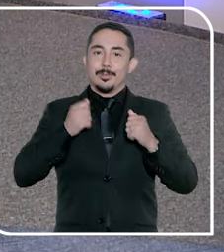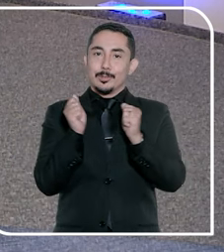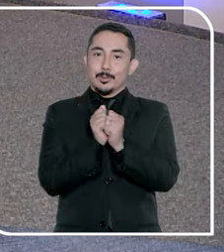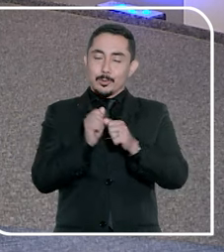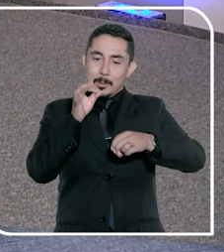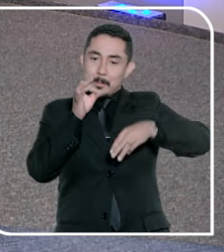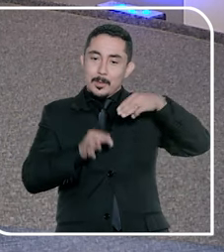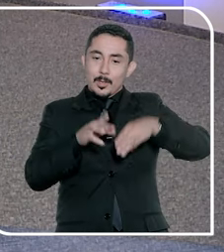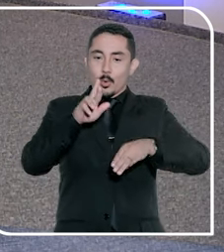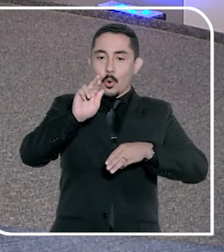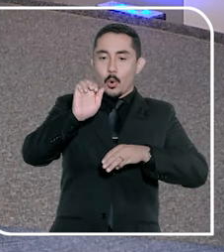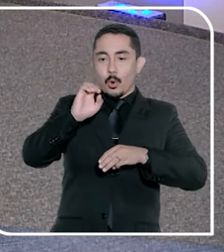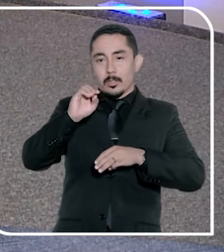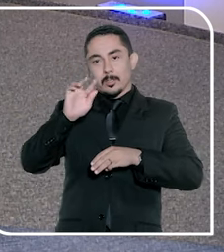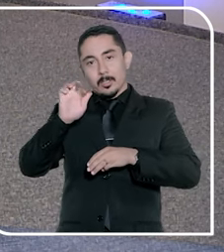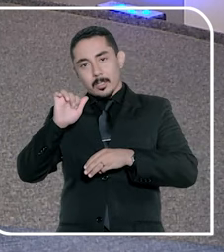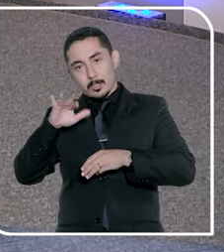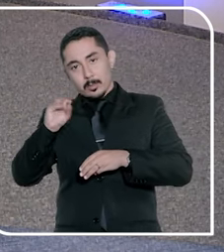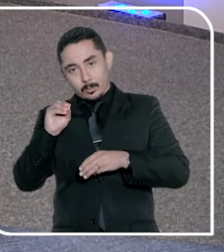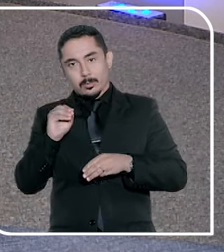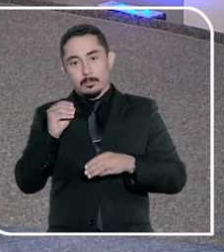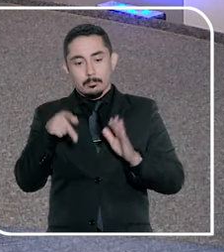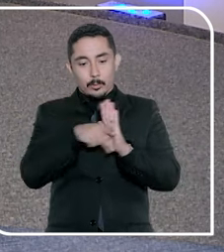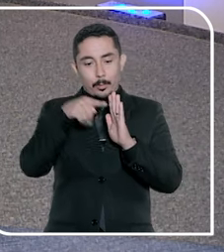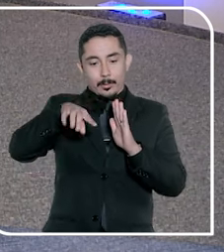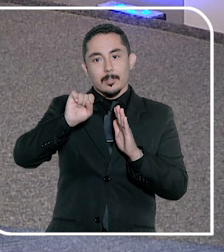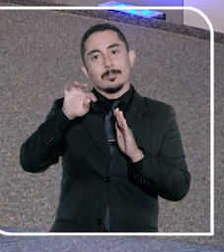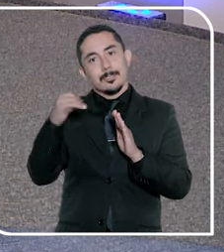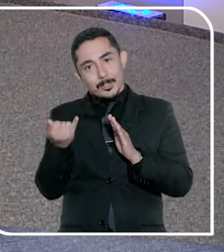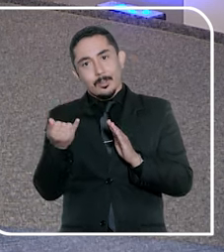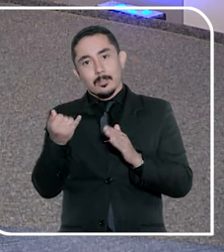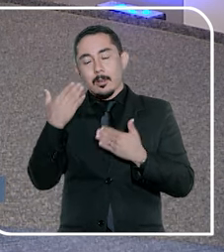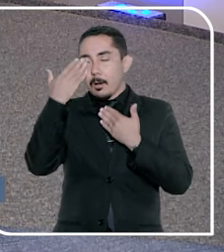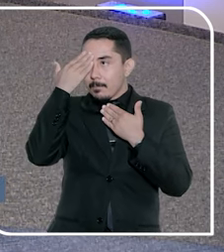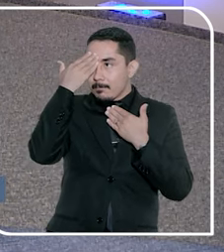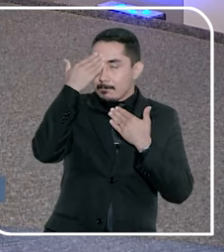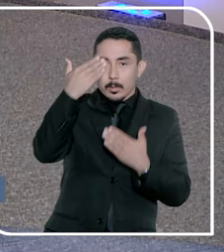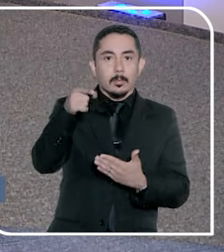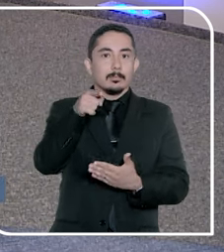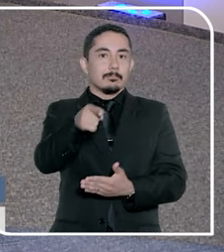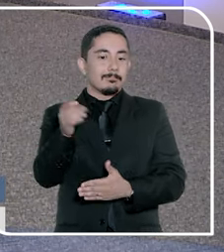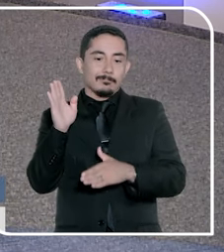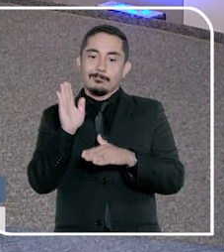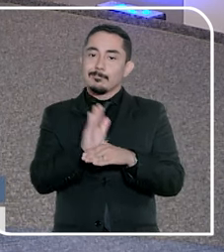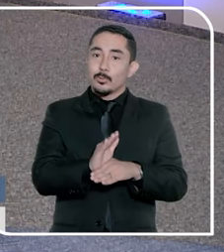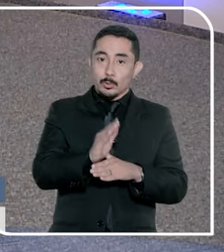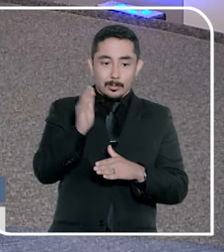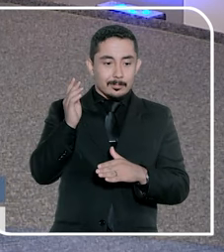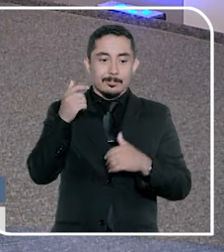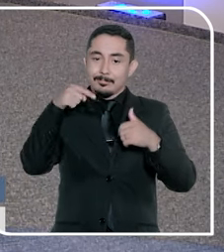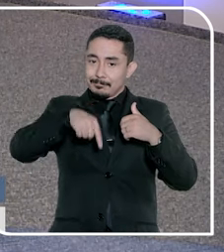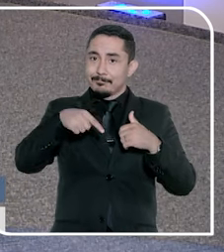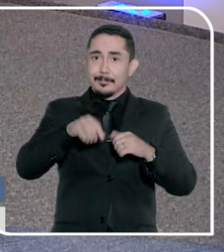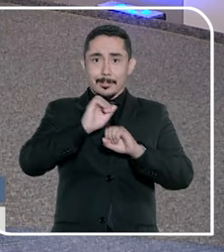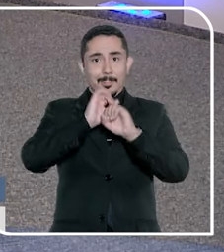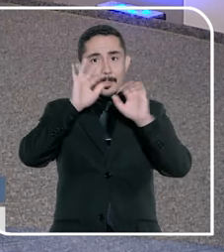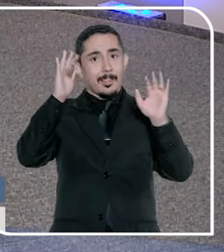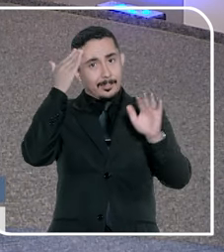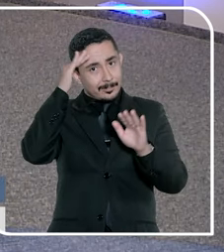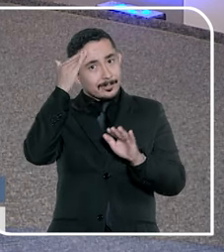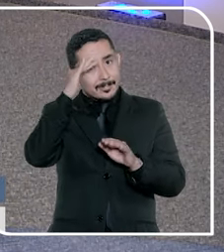esquete Cruz aqui do Superior Tribunal de Justiça muito obrigada desde já Ministro vou participar aqui com a gente de entender direito mais uma